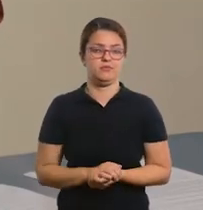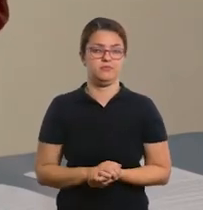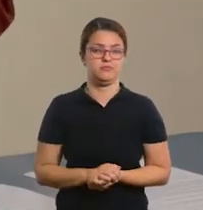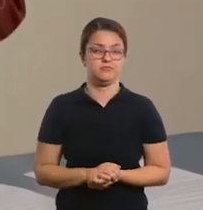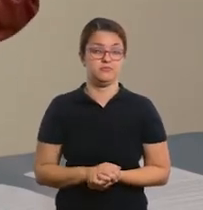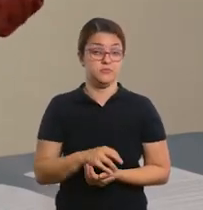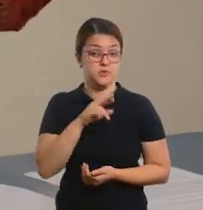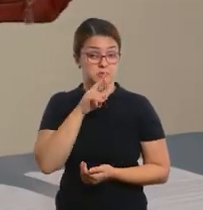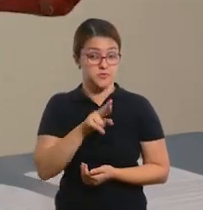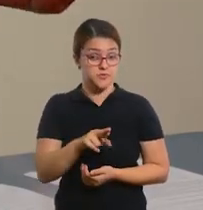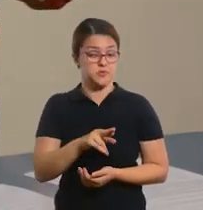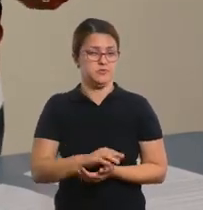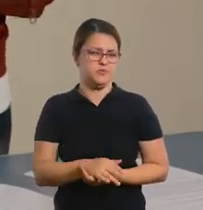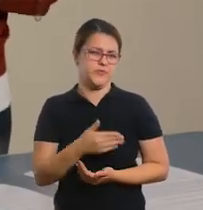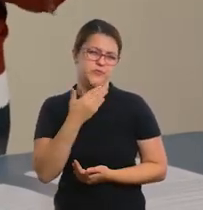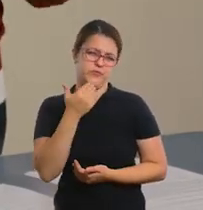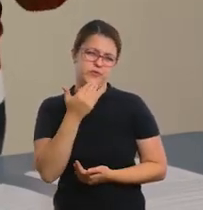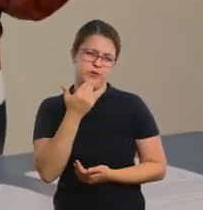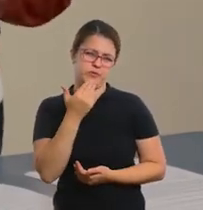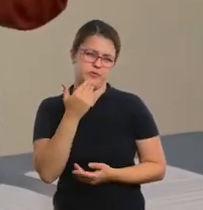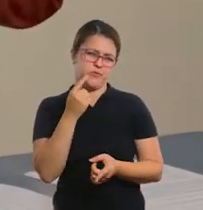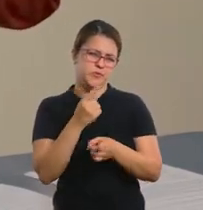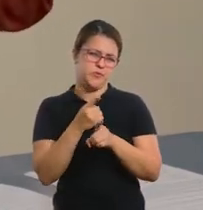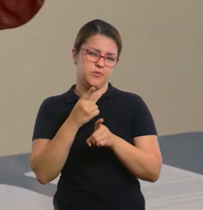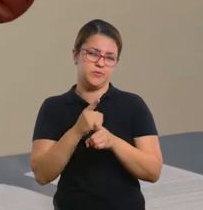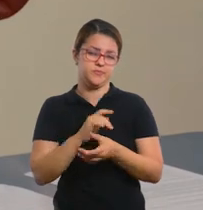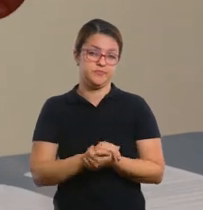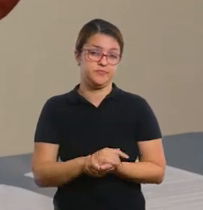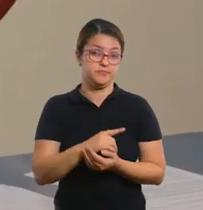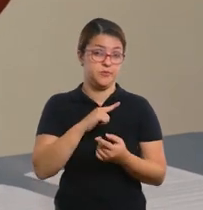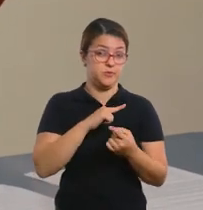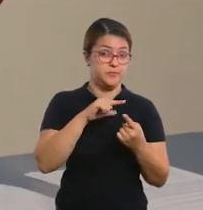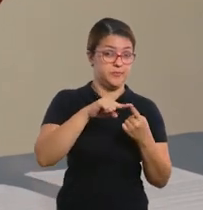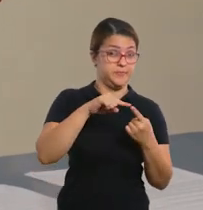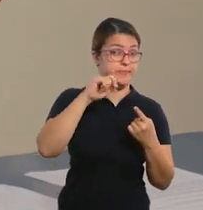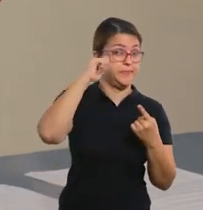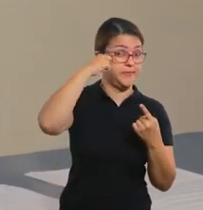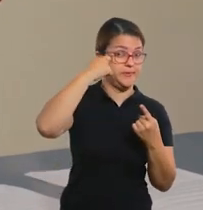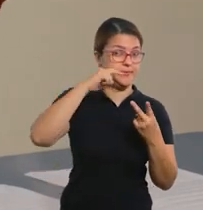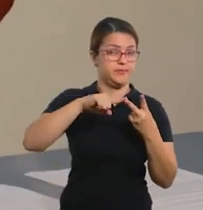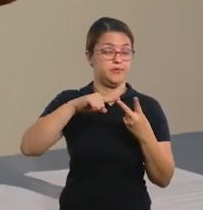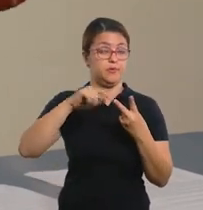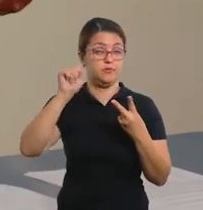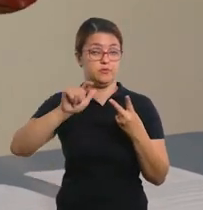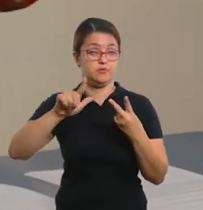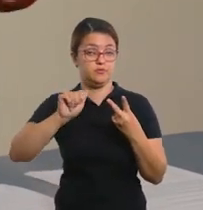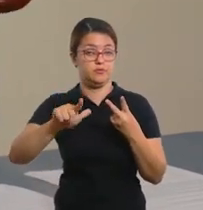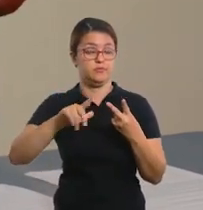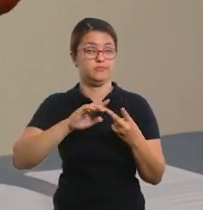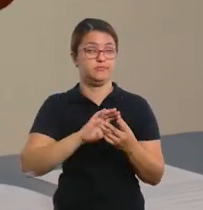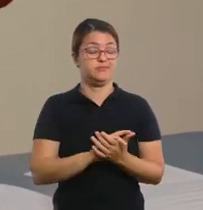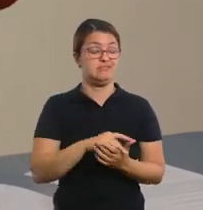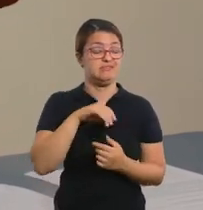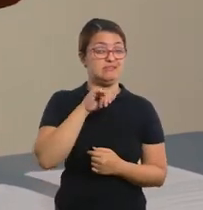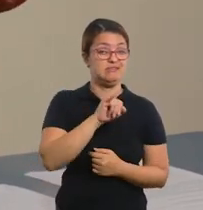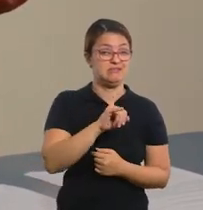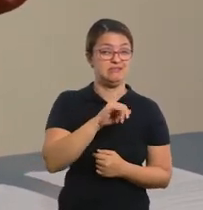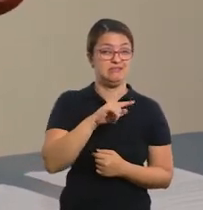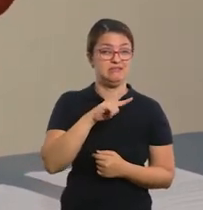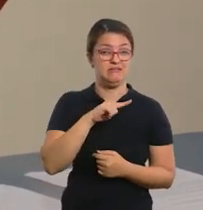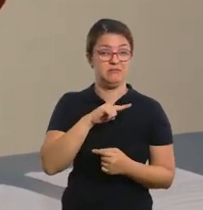até deixei a resposta aqui para vocês porque tá fácil, certo? Ó, eu tenho meias pretas e meias azuis, certo? Se eu